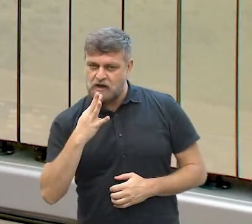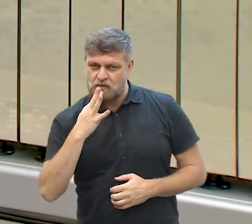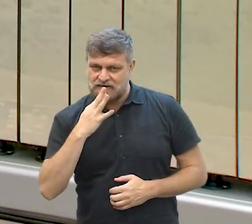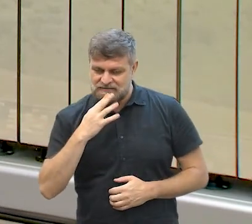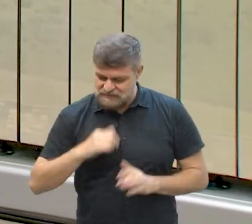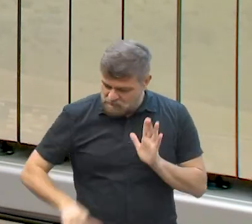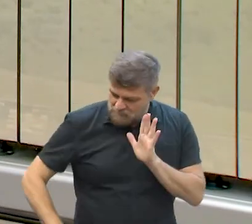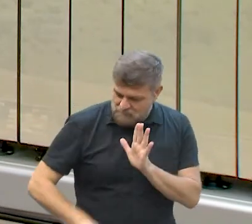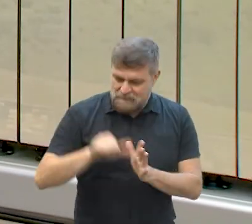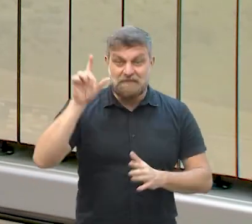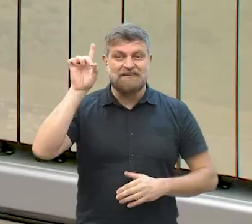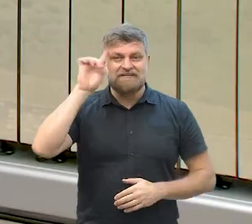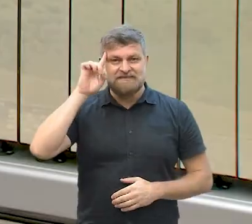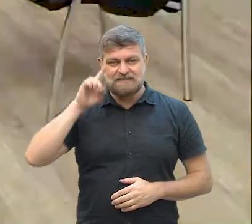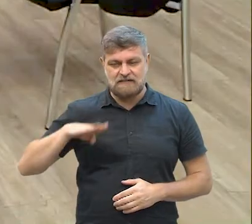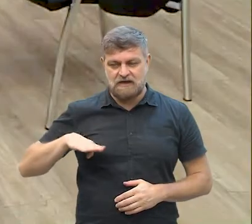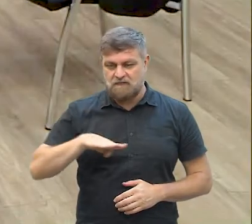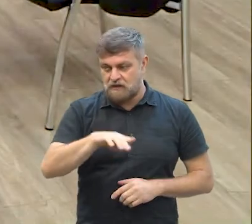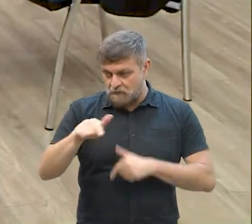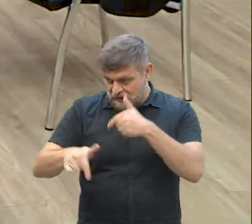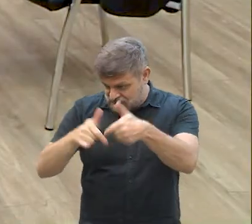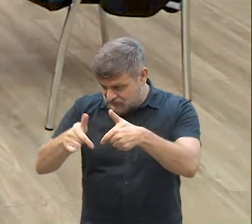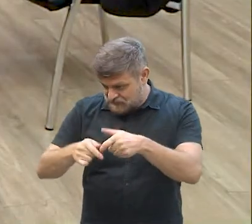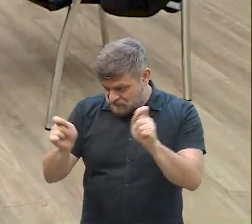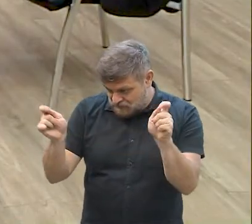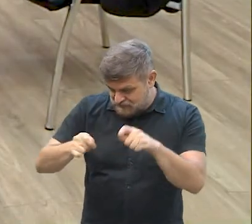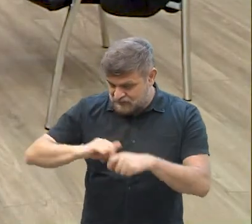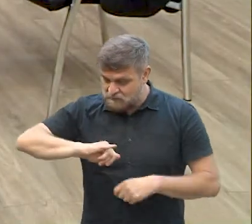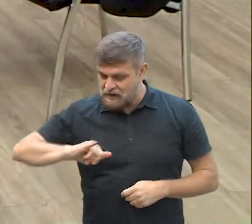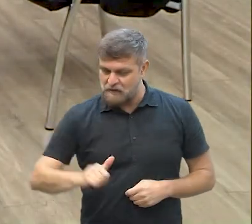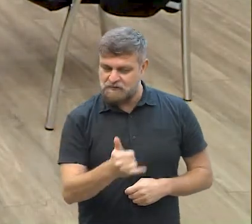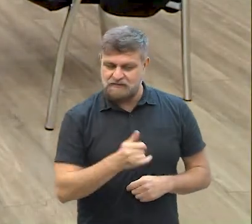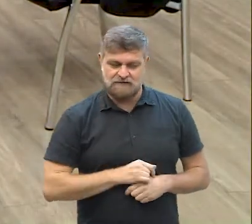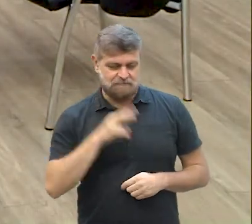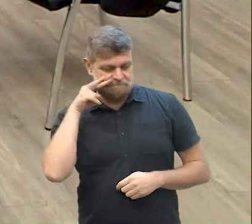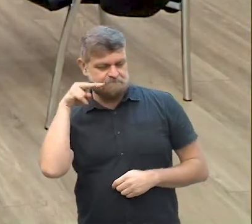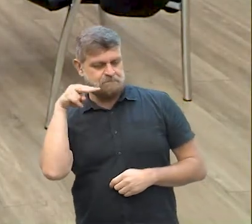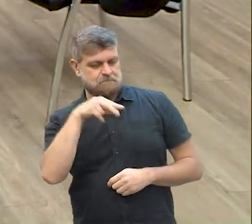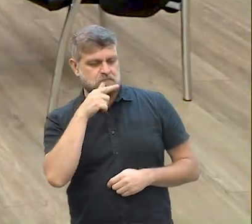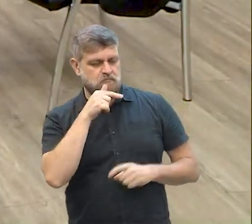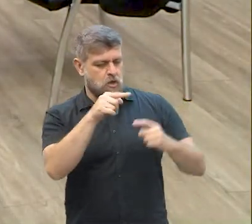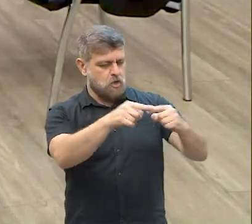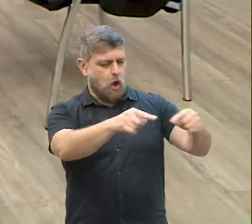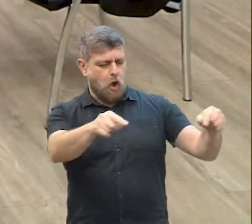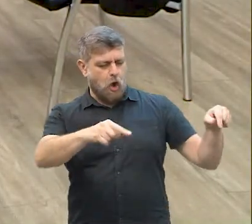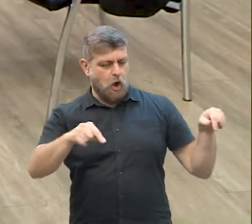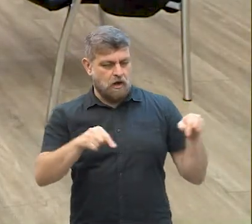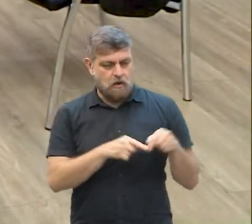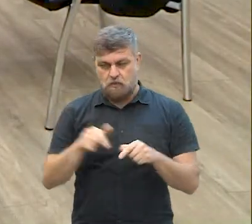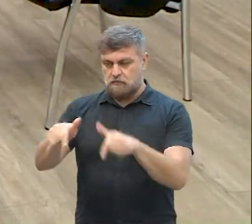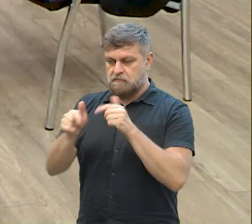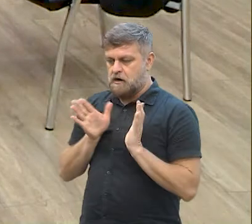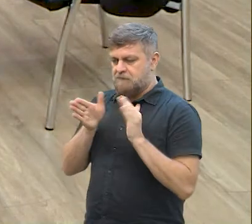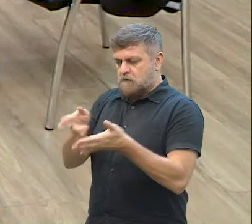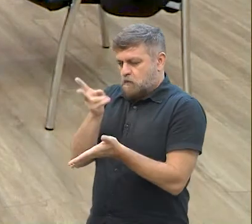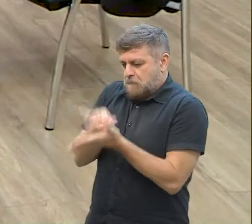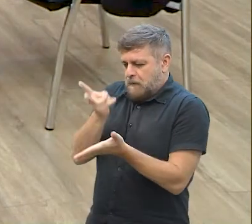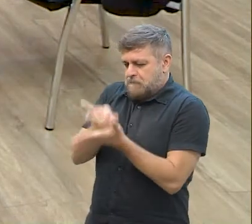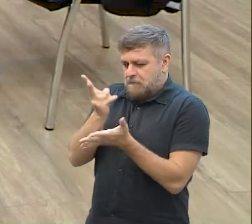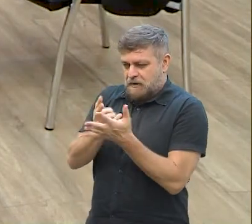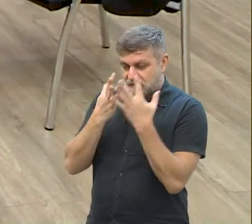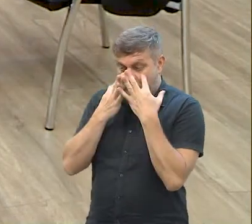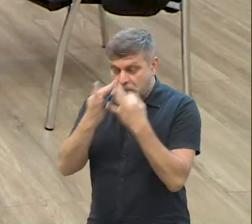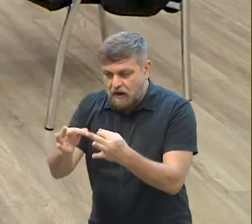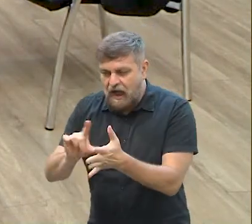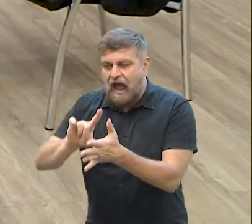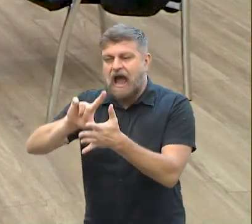logo nos primeiros dias. E mesmo trabalhando, deu para você aproveitar, olhava para um lado, a lagoa aqui, ou era o foco no trabalho total e